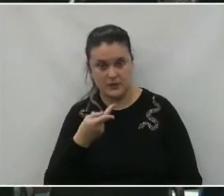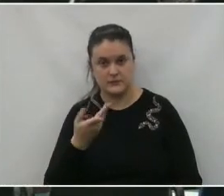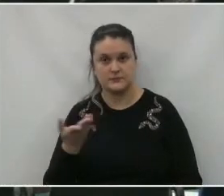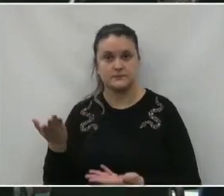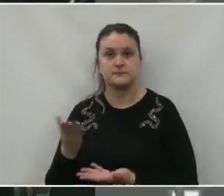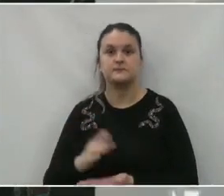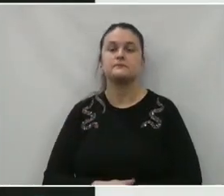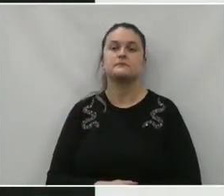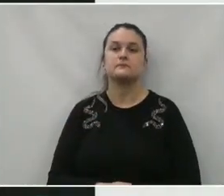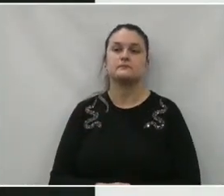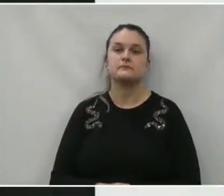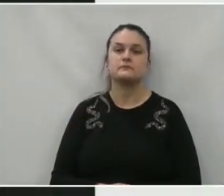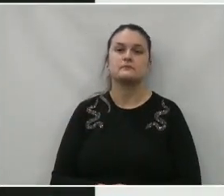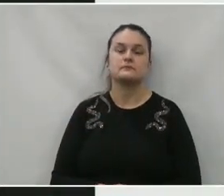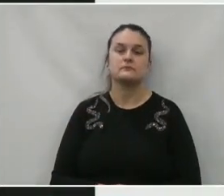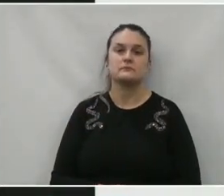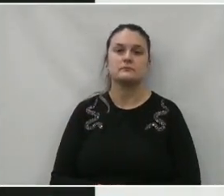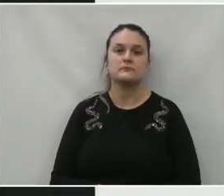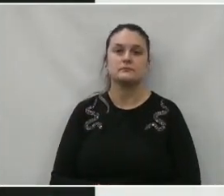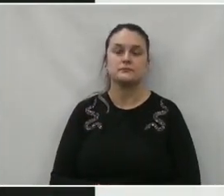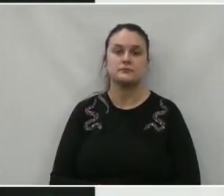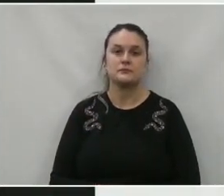pastora Sandra, a palavra.